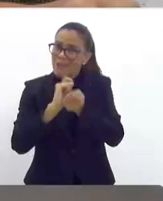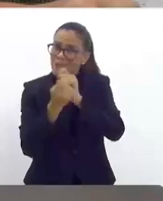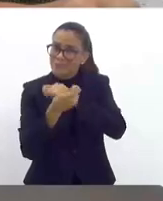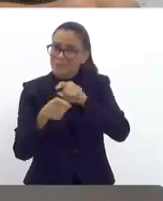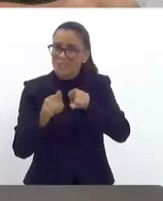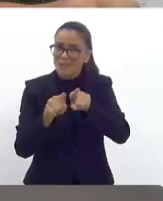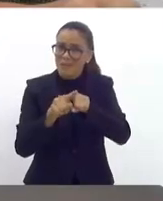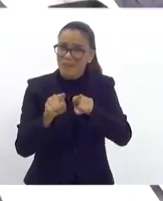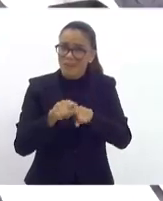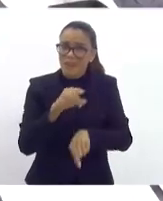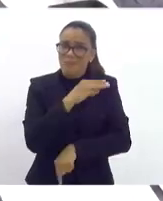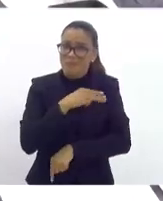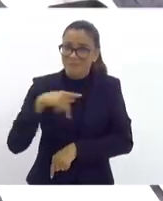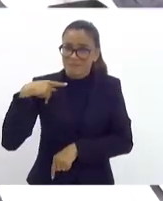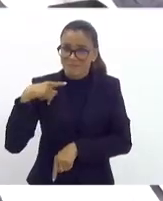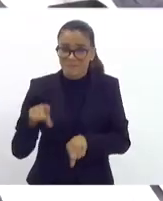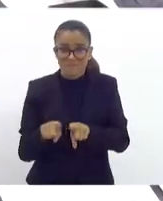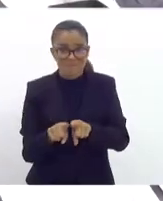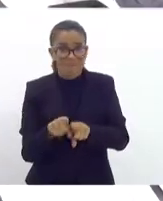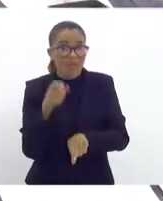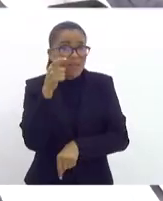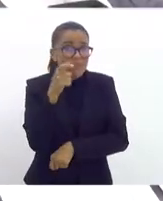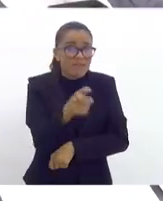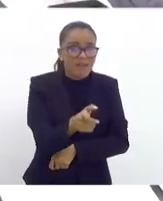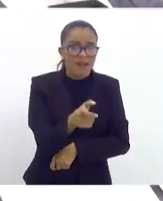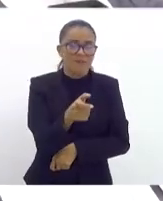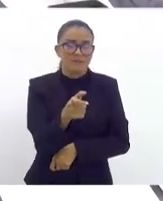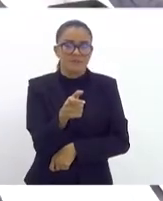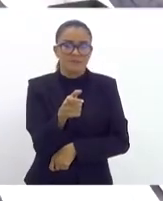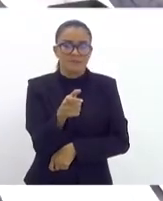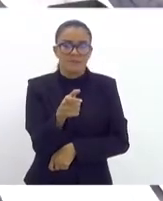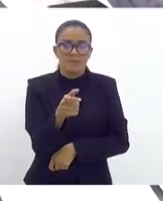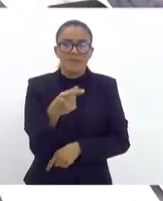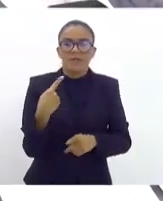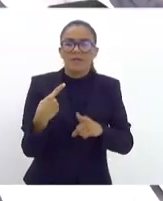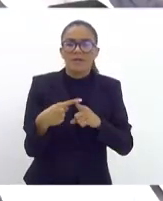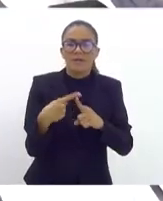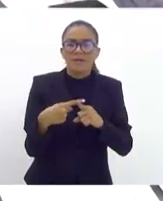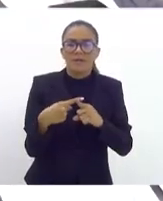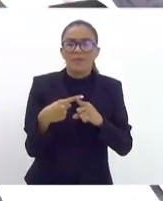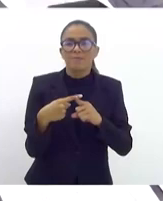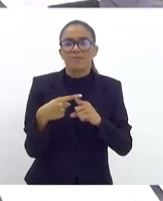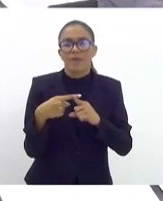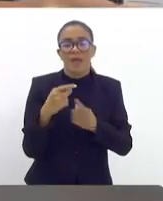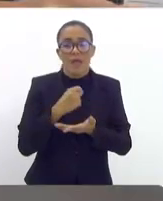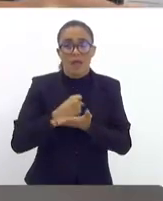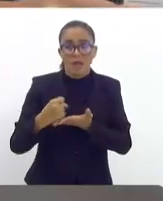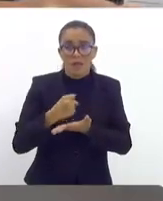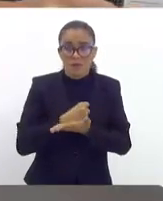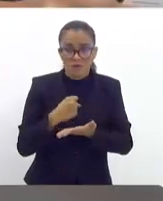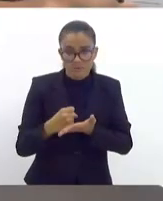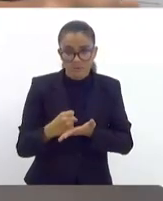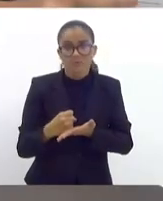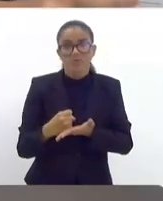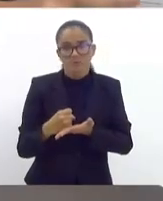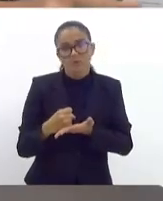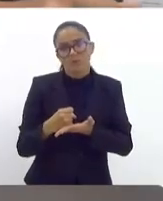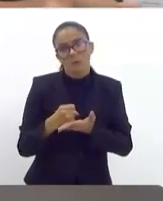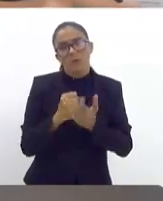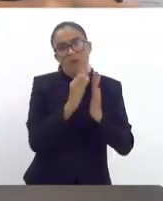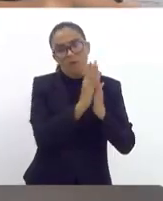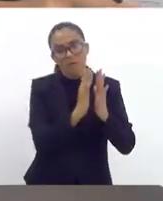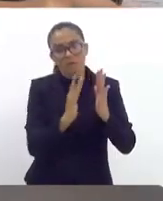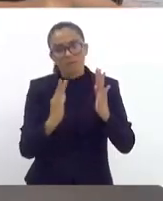mas não deixa de ser uma coisa interessante para levar em conta porque a concessão estava em curso em curso